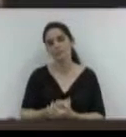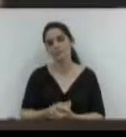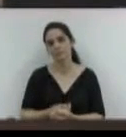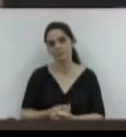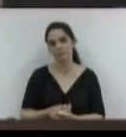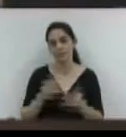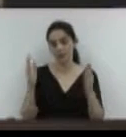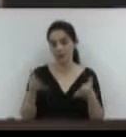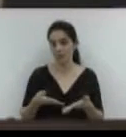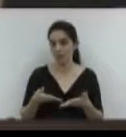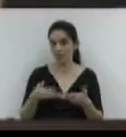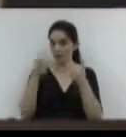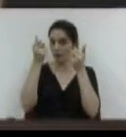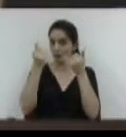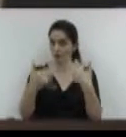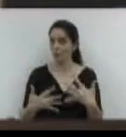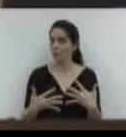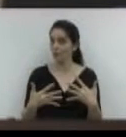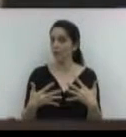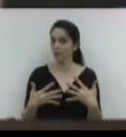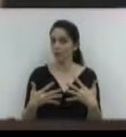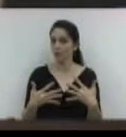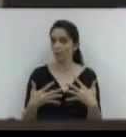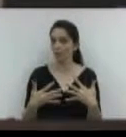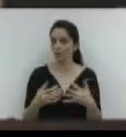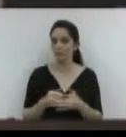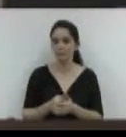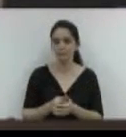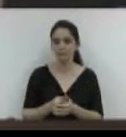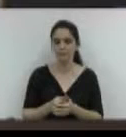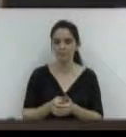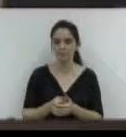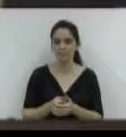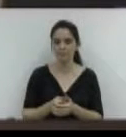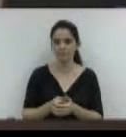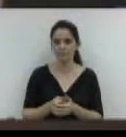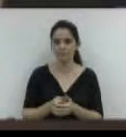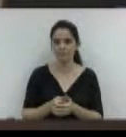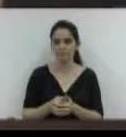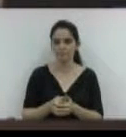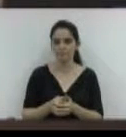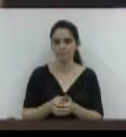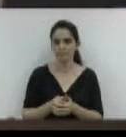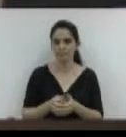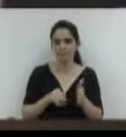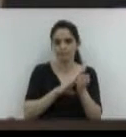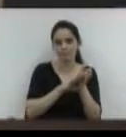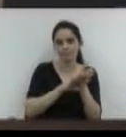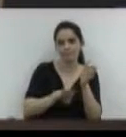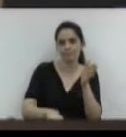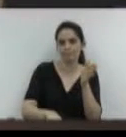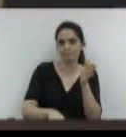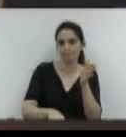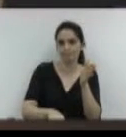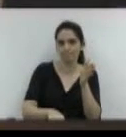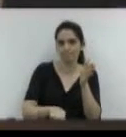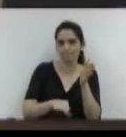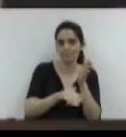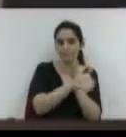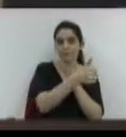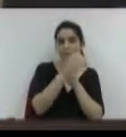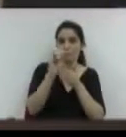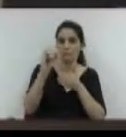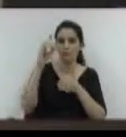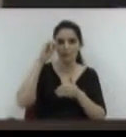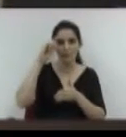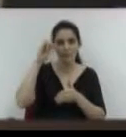Insta salientar que o investigado já teve suspensão de temporária de seu mandato pelo período de 10 dias em